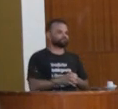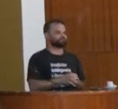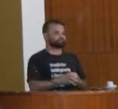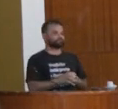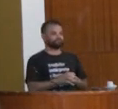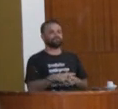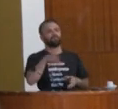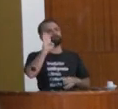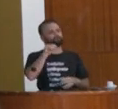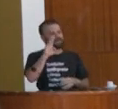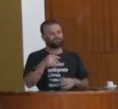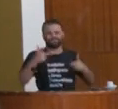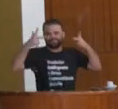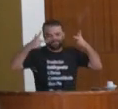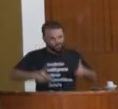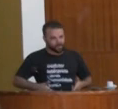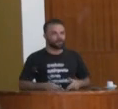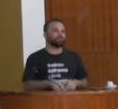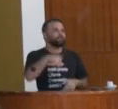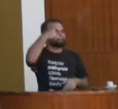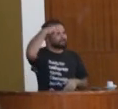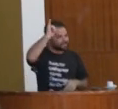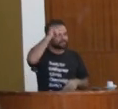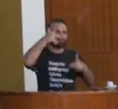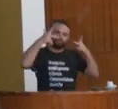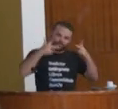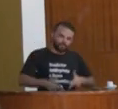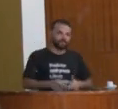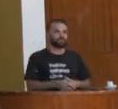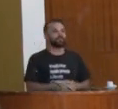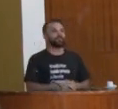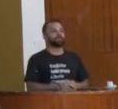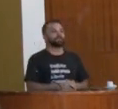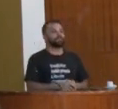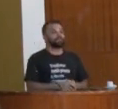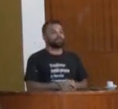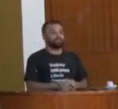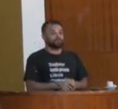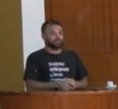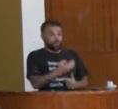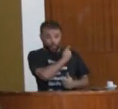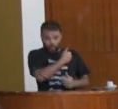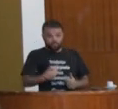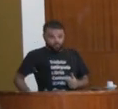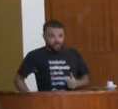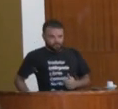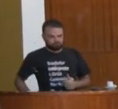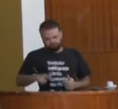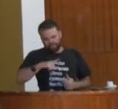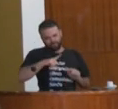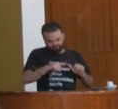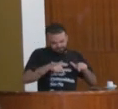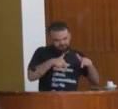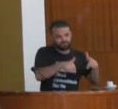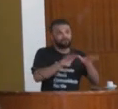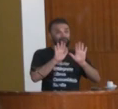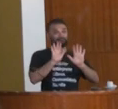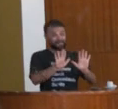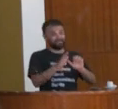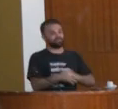Barra Mansa também não é diferente, Barra do Piraí, o poder público faz a sua parte, mas as